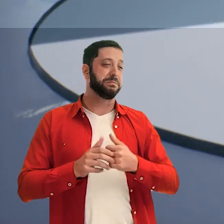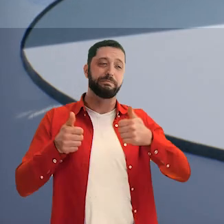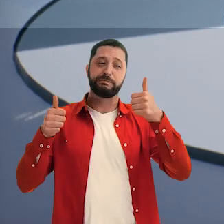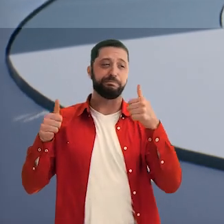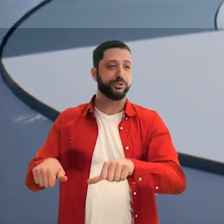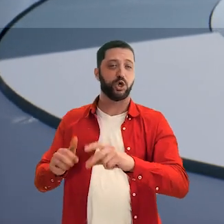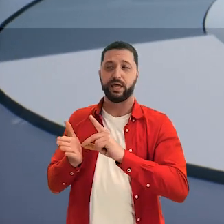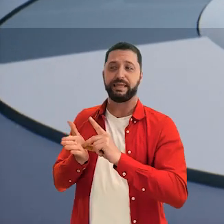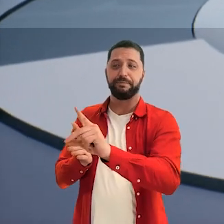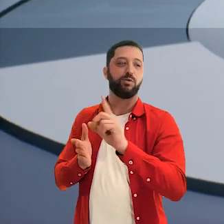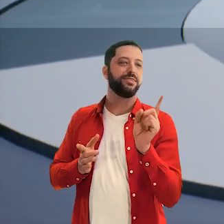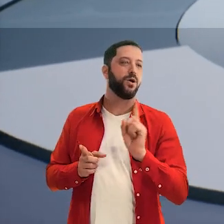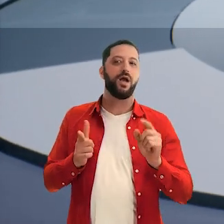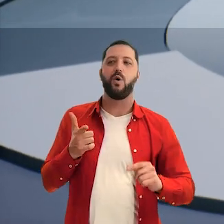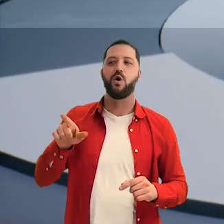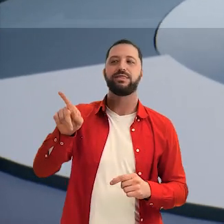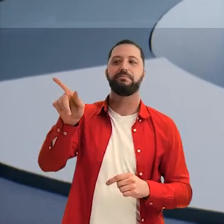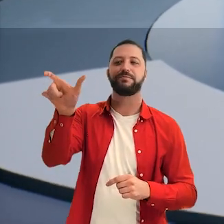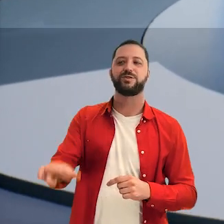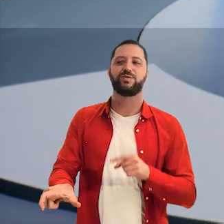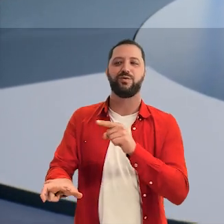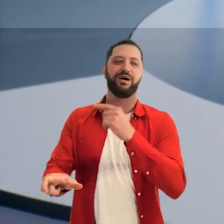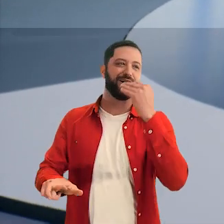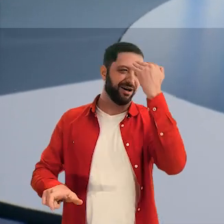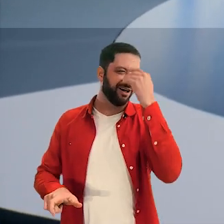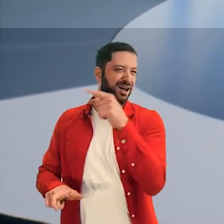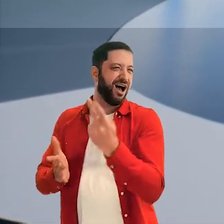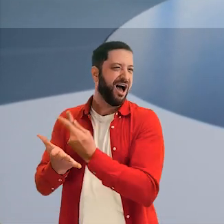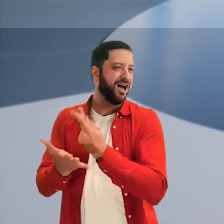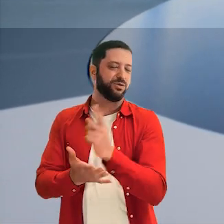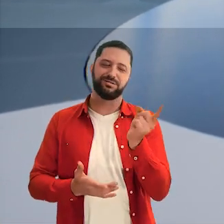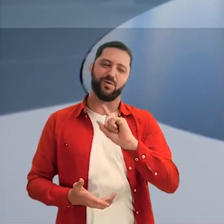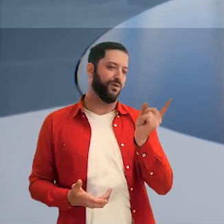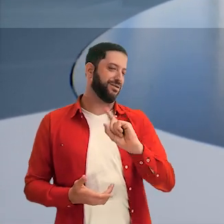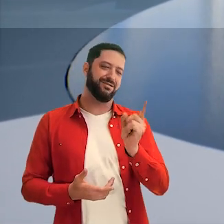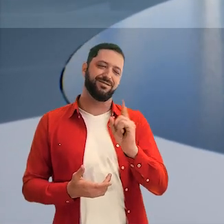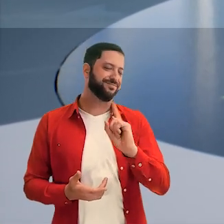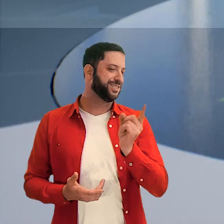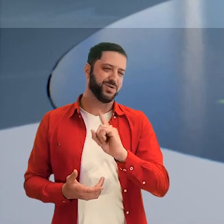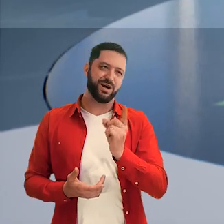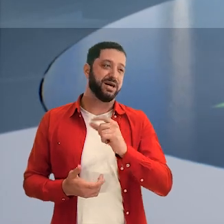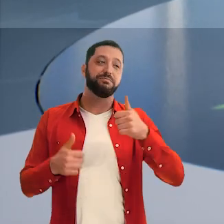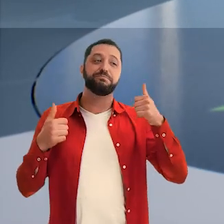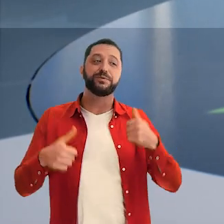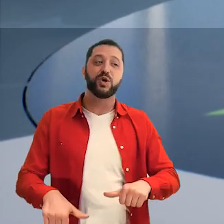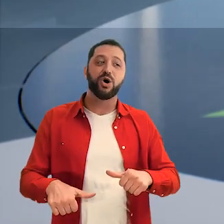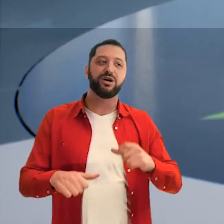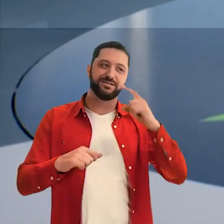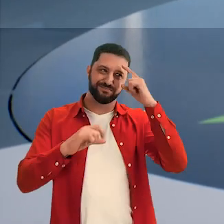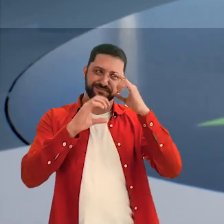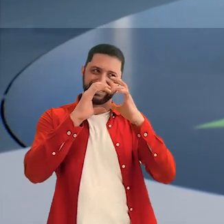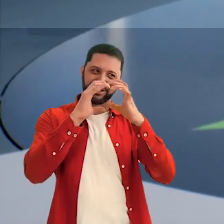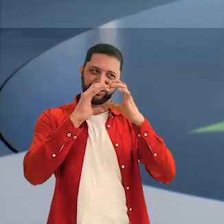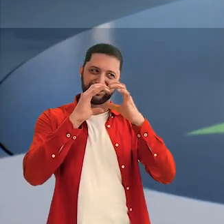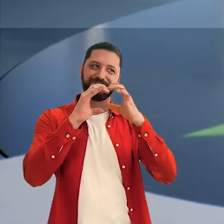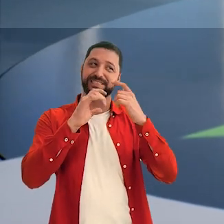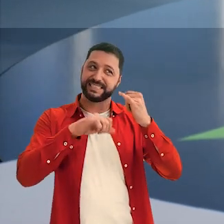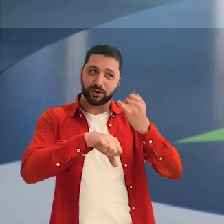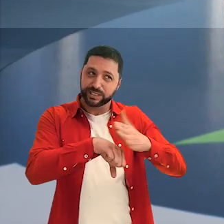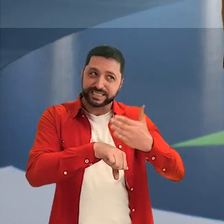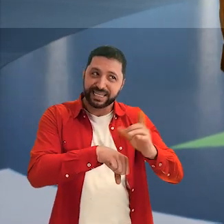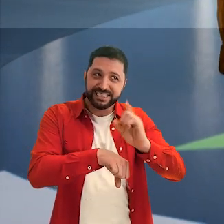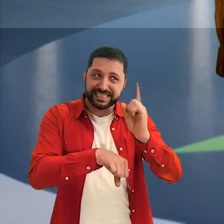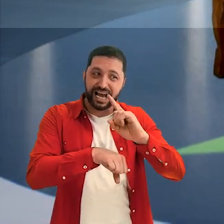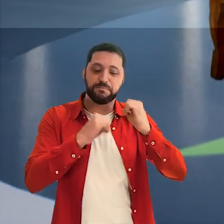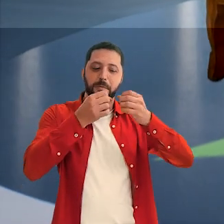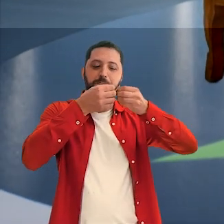Eu falo que o nosso maior inimigo não é o outro, não é aquele que está ali te impedindo, não é o tronco caído no meio do caminho. O nosso maior inimigo é a nossa